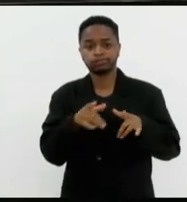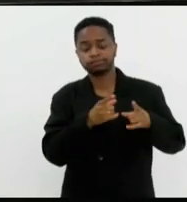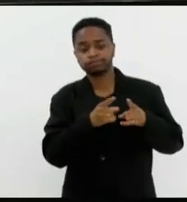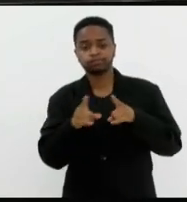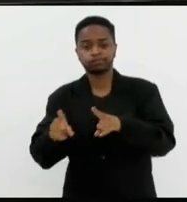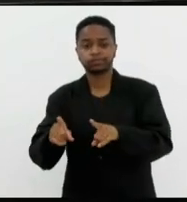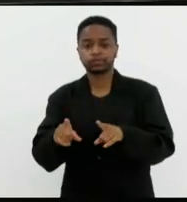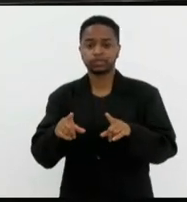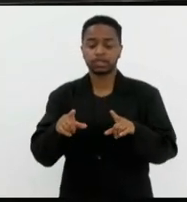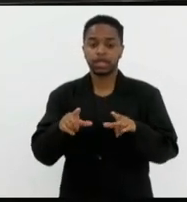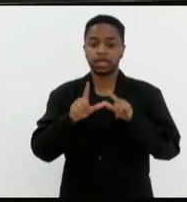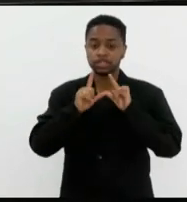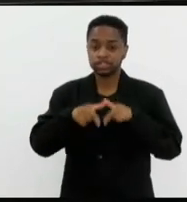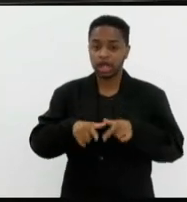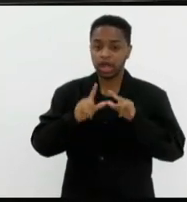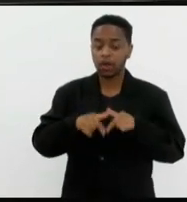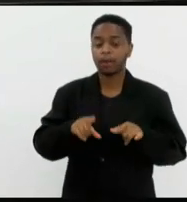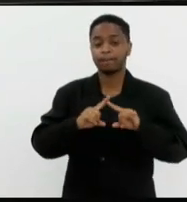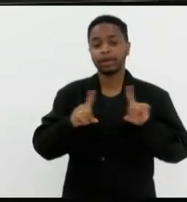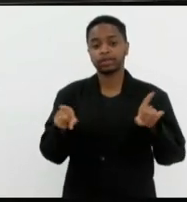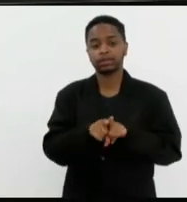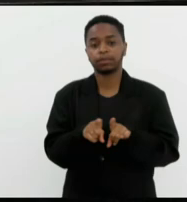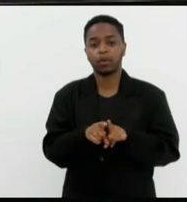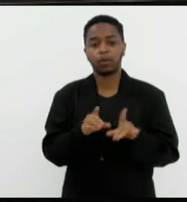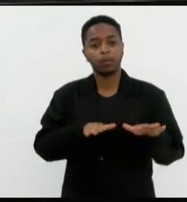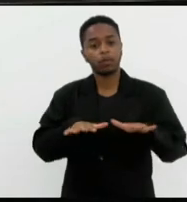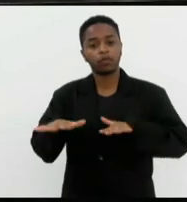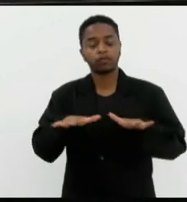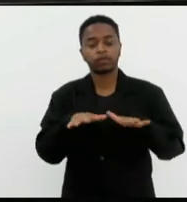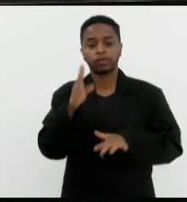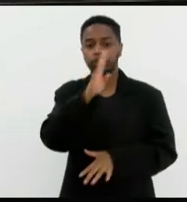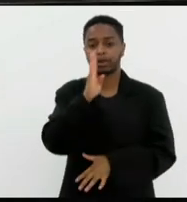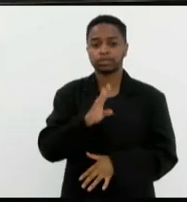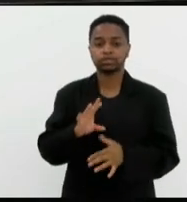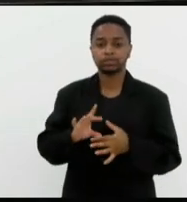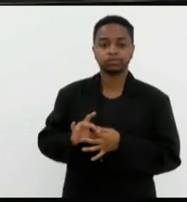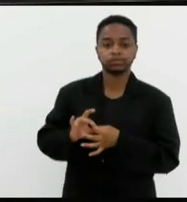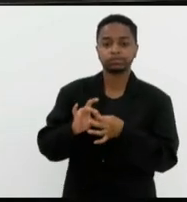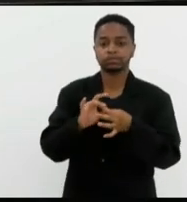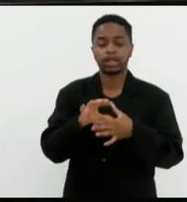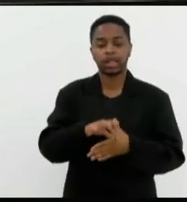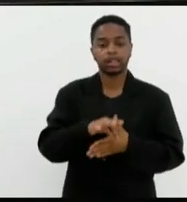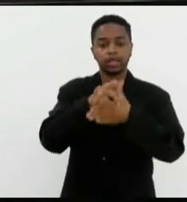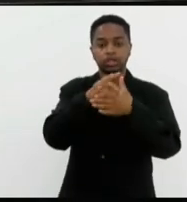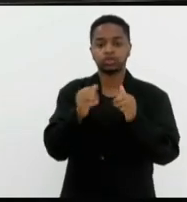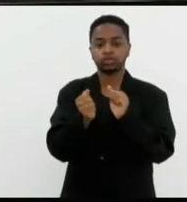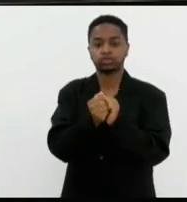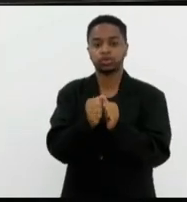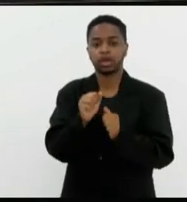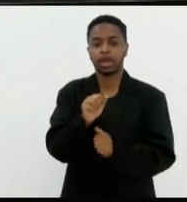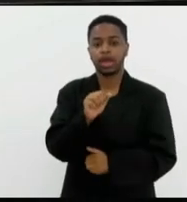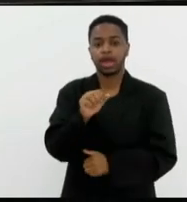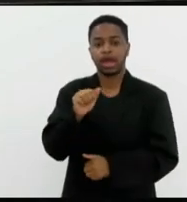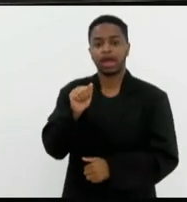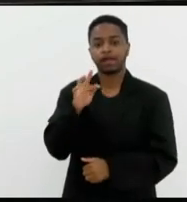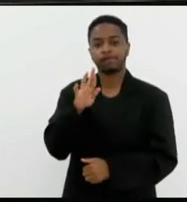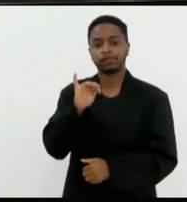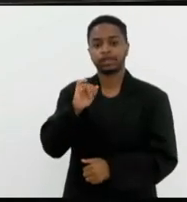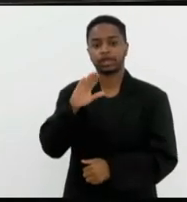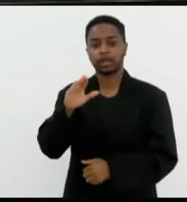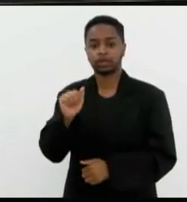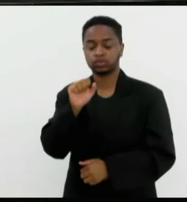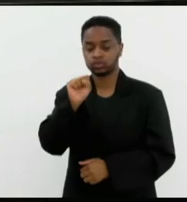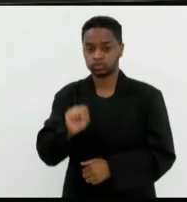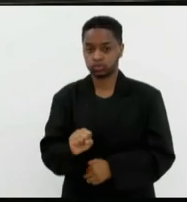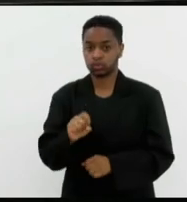mas um movimento que o Brasil lidera a nível internacional com a África do Sul. Ou seja, nós temos que se indignar com o que